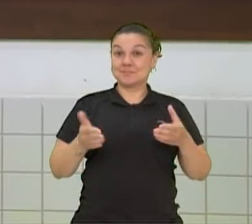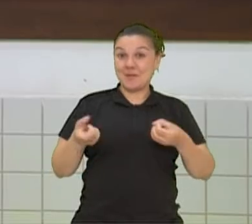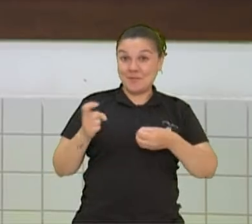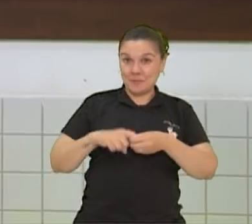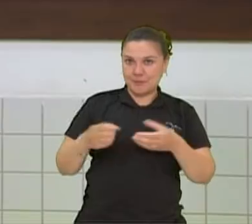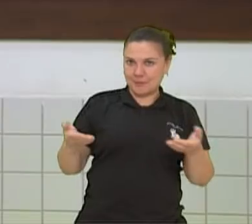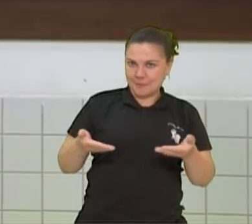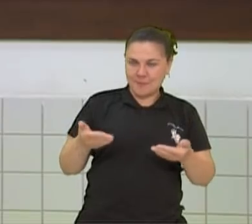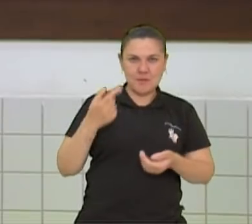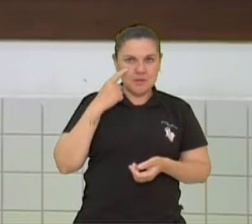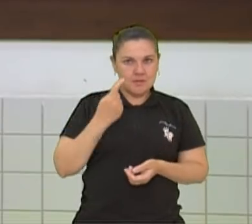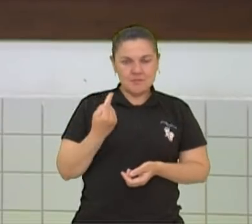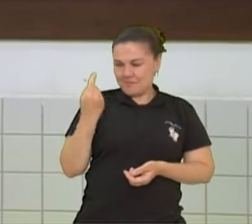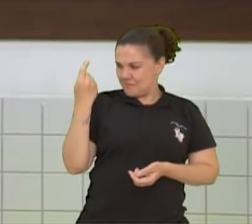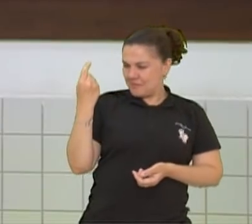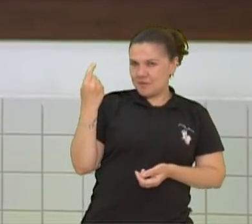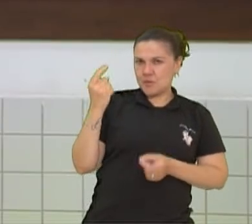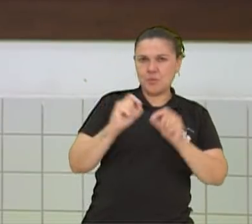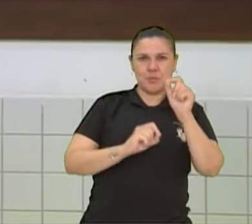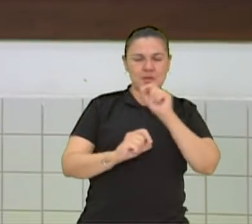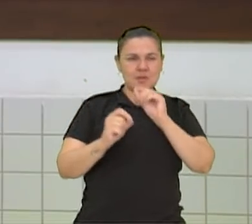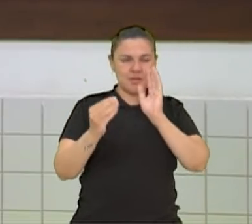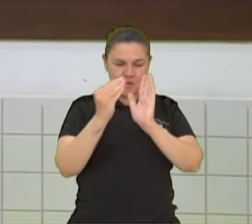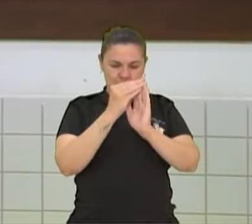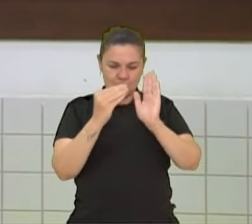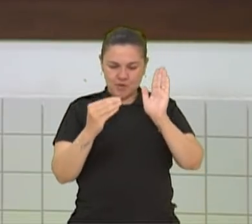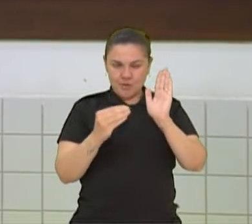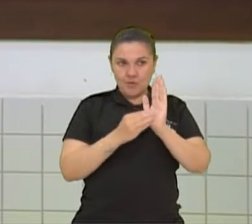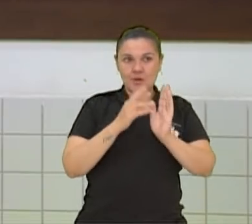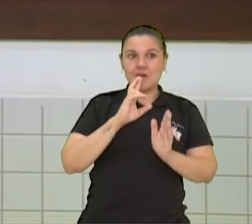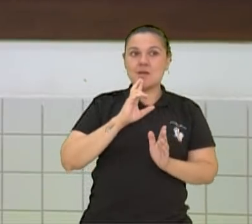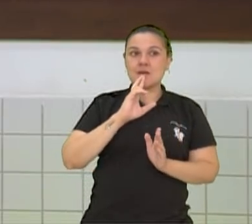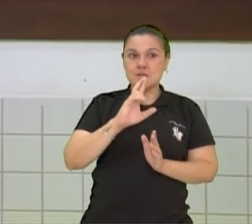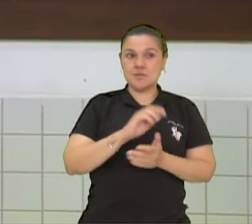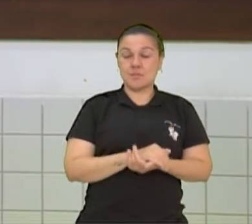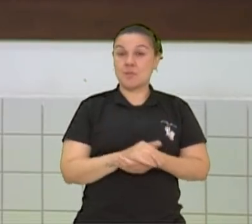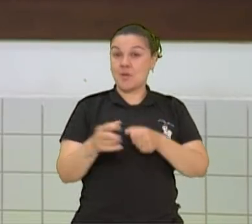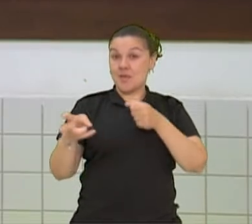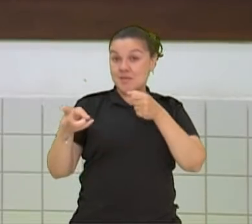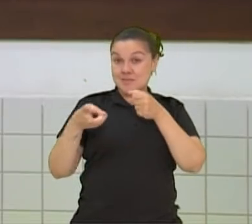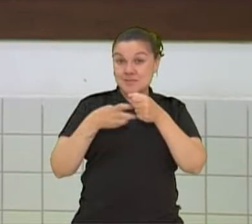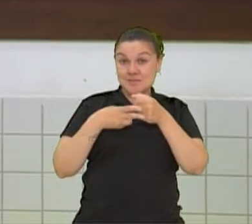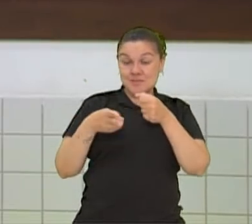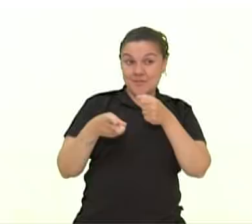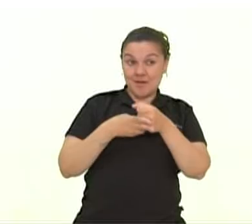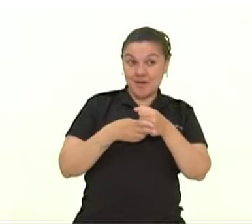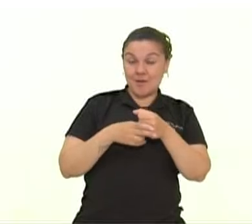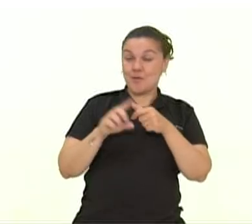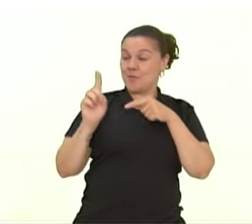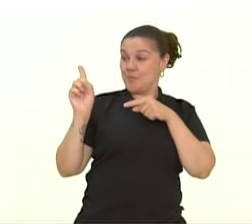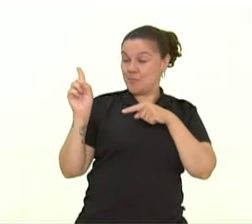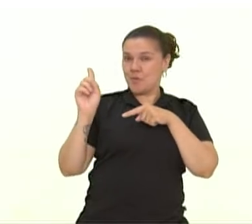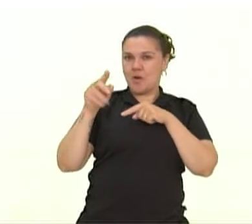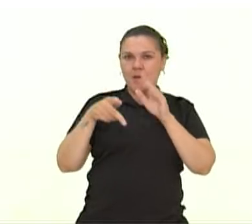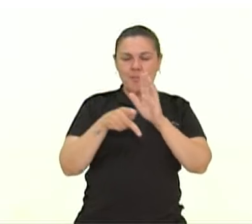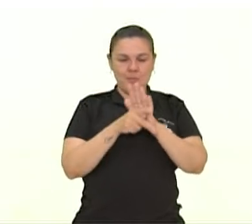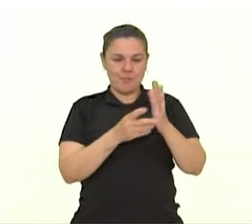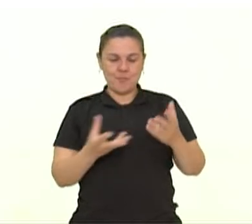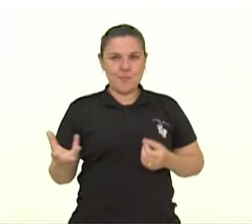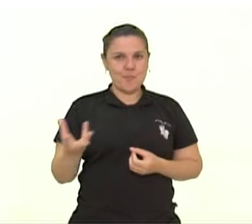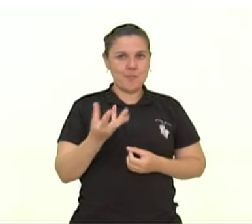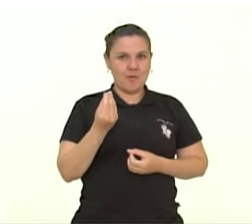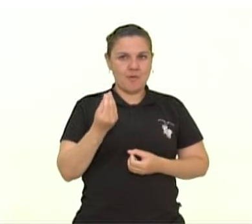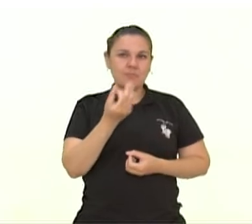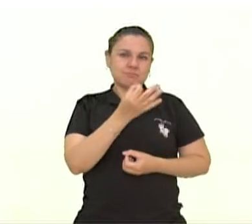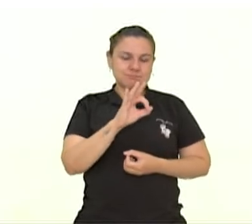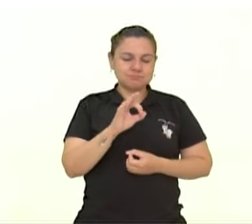Retornando então, pessoal, observem lá, então quem colocou lá, né, como resposta que esses verbos deter e conter estão no plural,